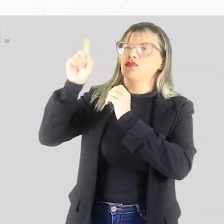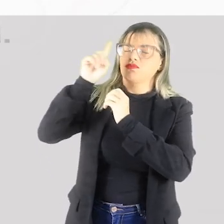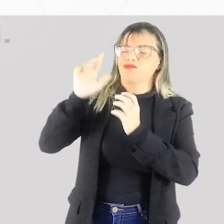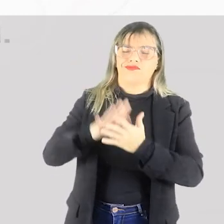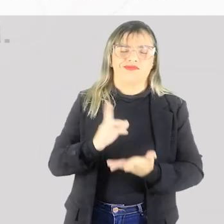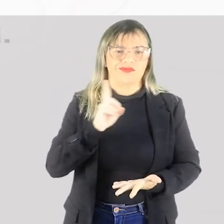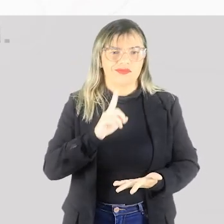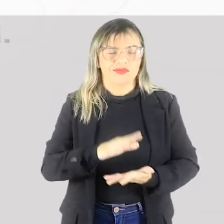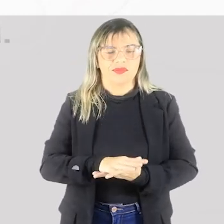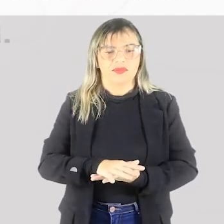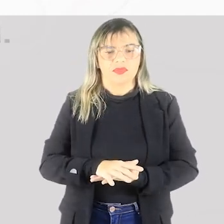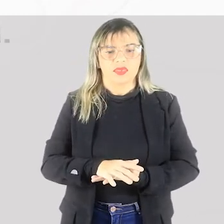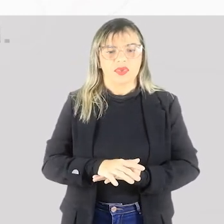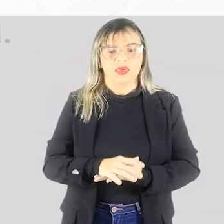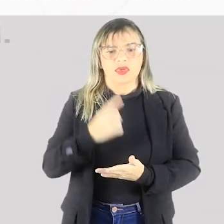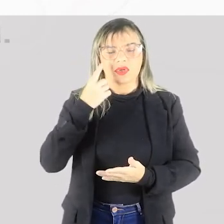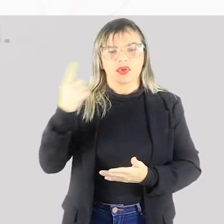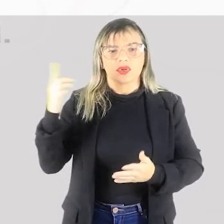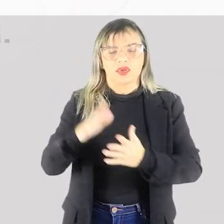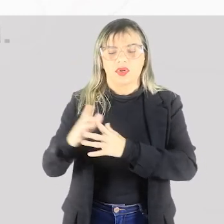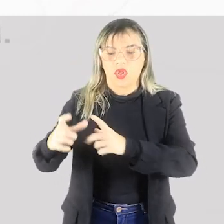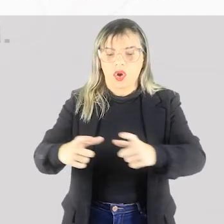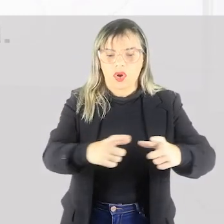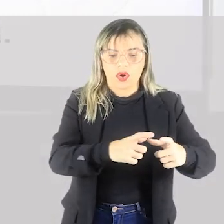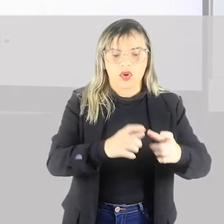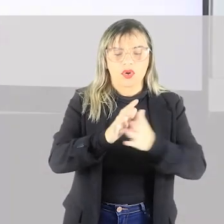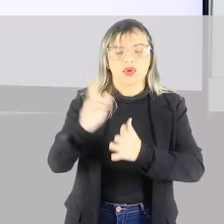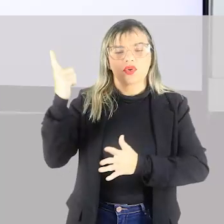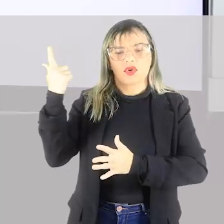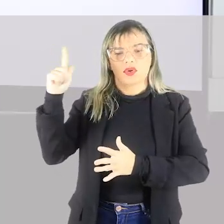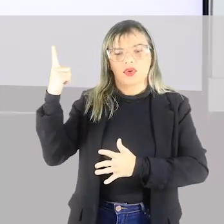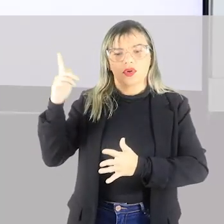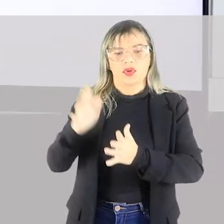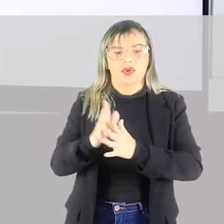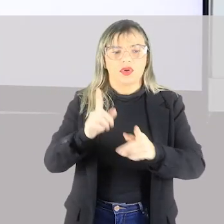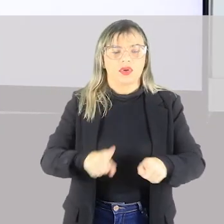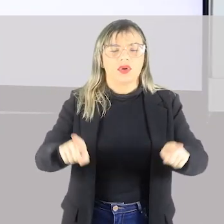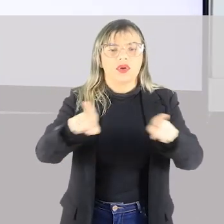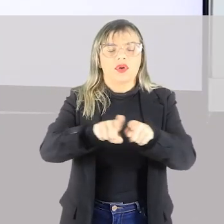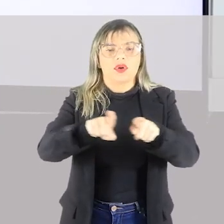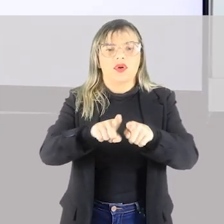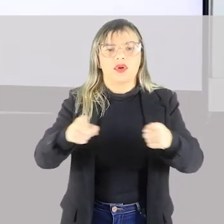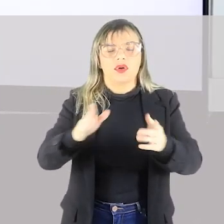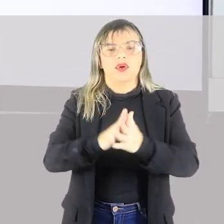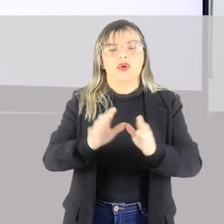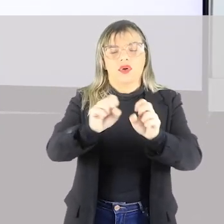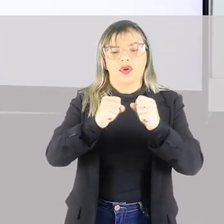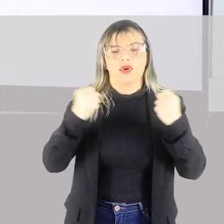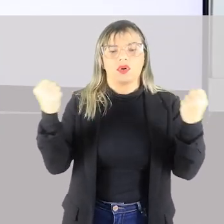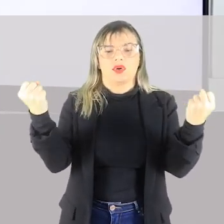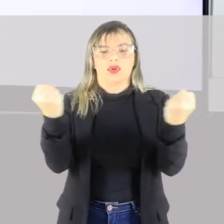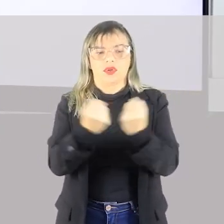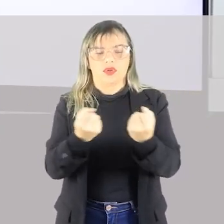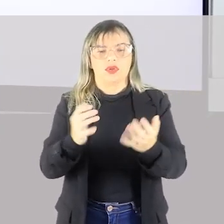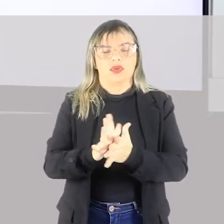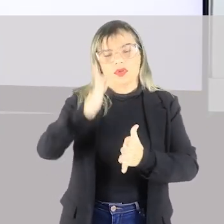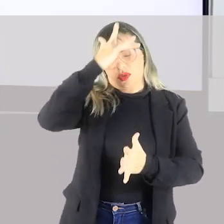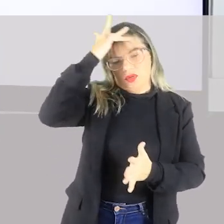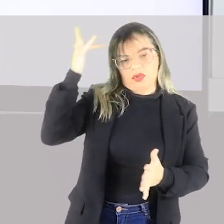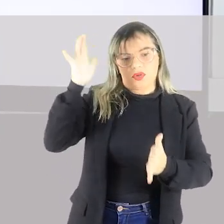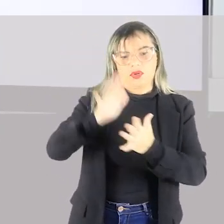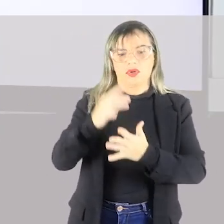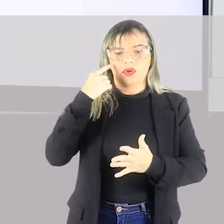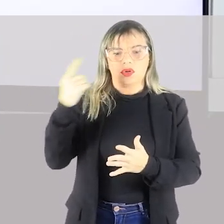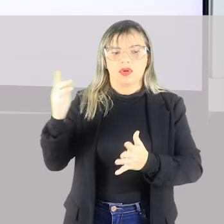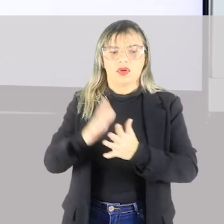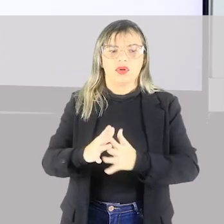Láctea. É espacial no sentido de espaço geográfico e também espaço social. Então, quando a gente fala